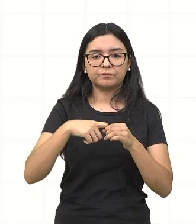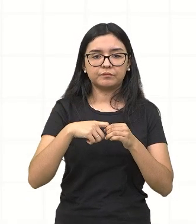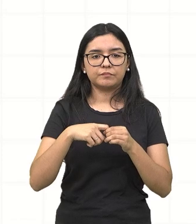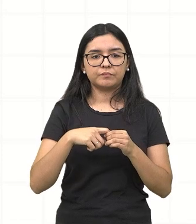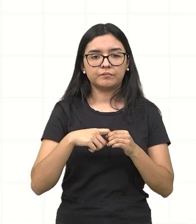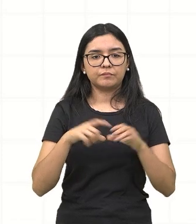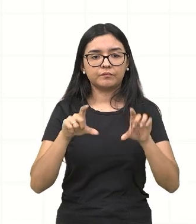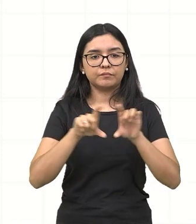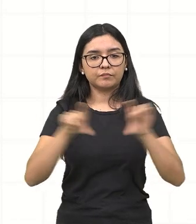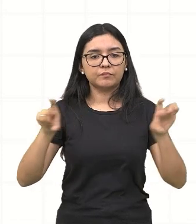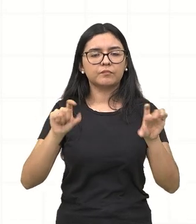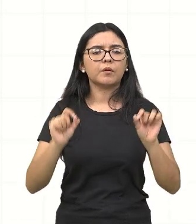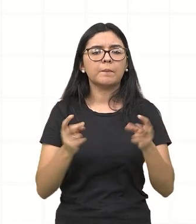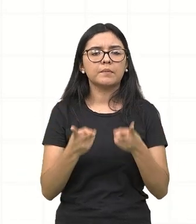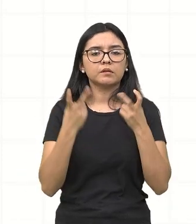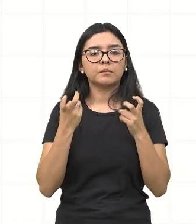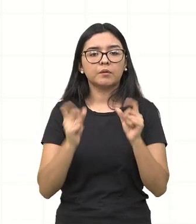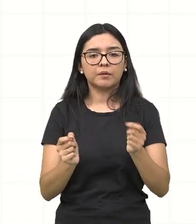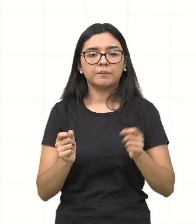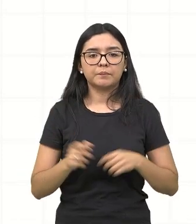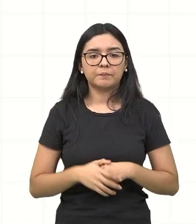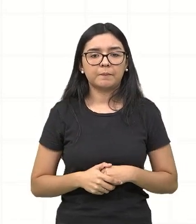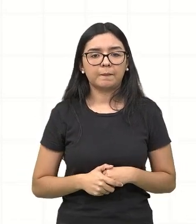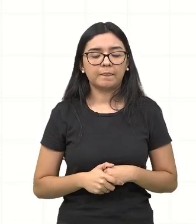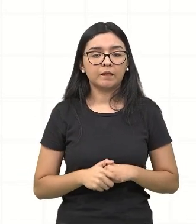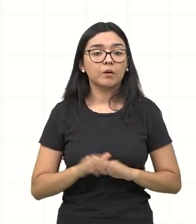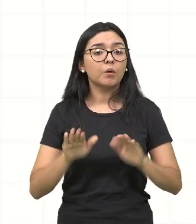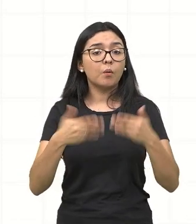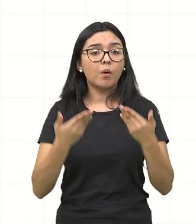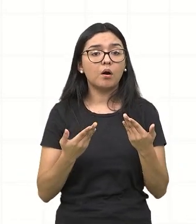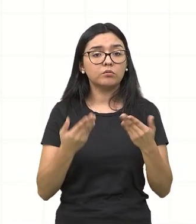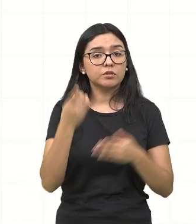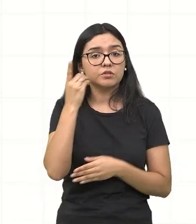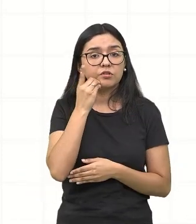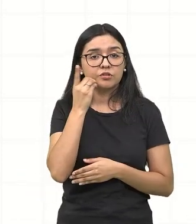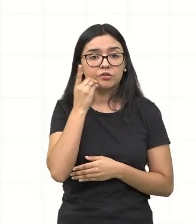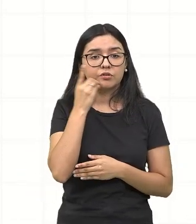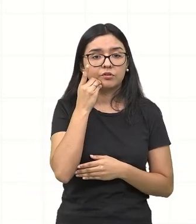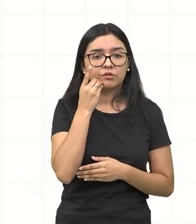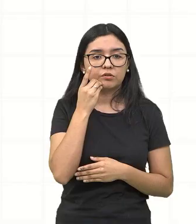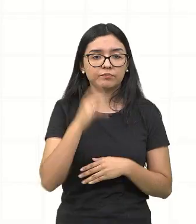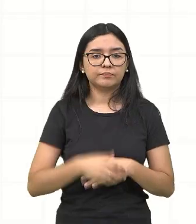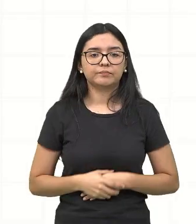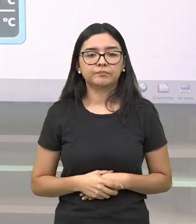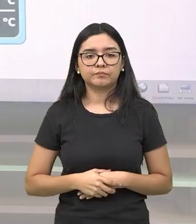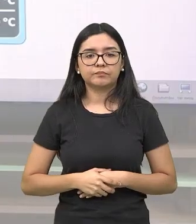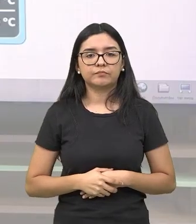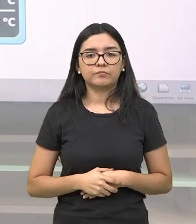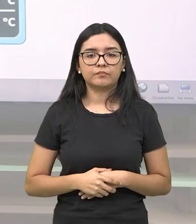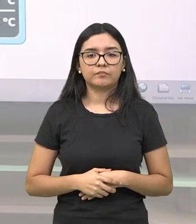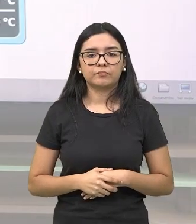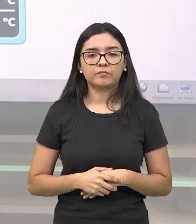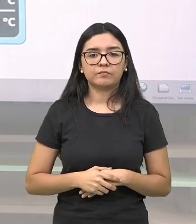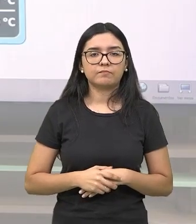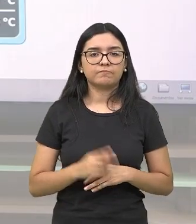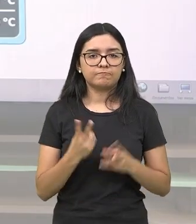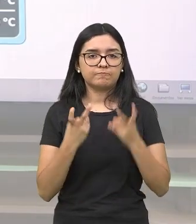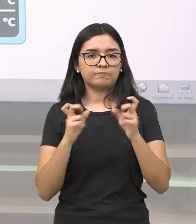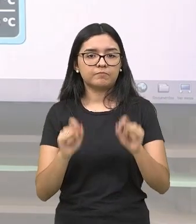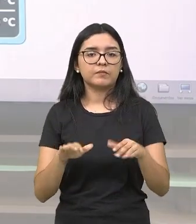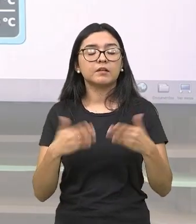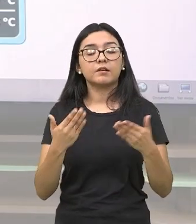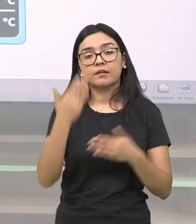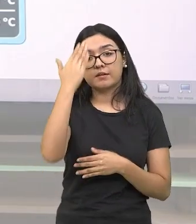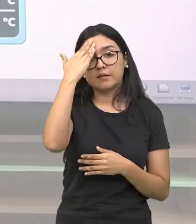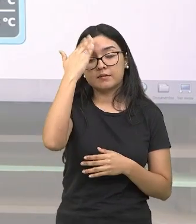diagrama e vai perceber aqui, em qual desses dias a variação foi maior. Tudo bem? Quem quer